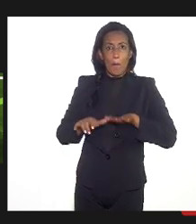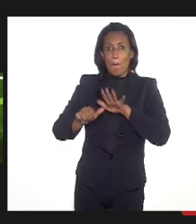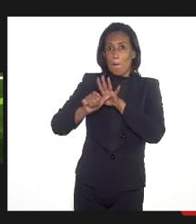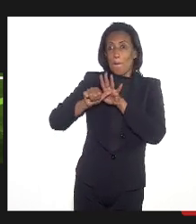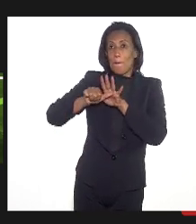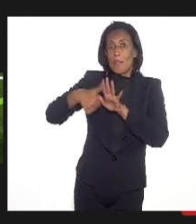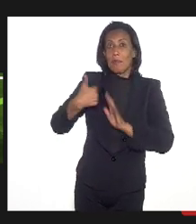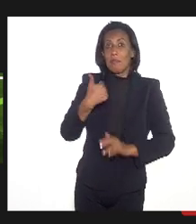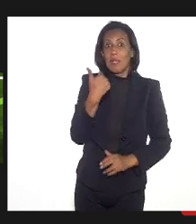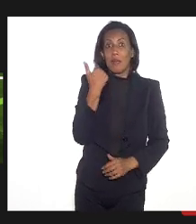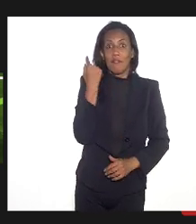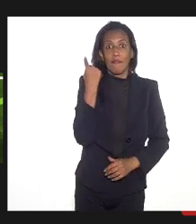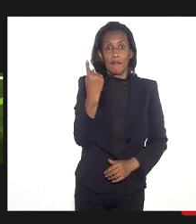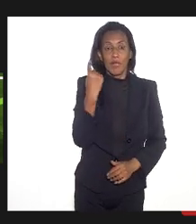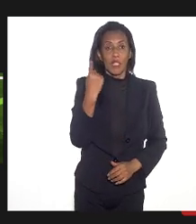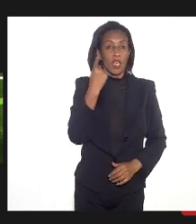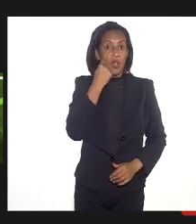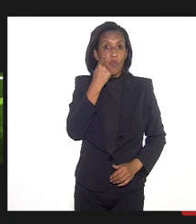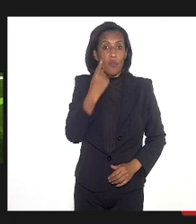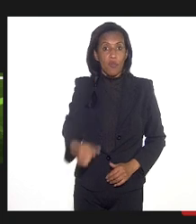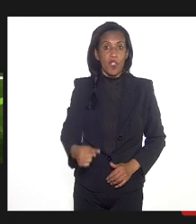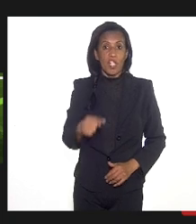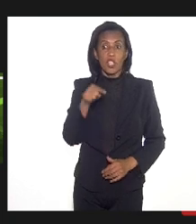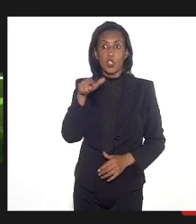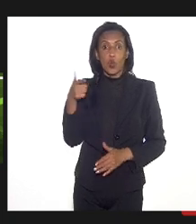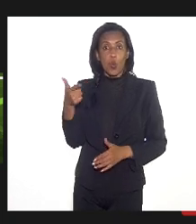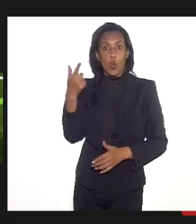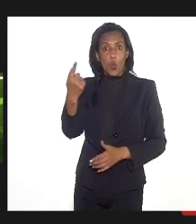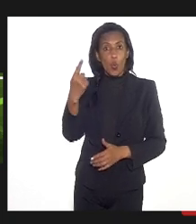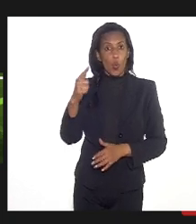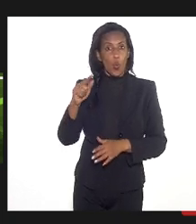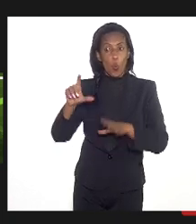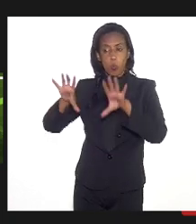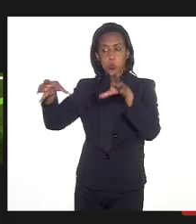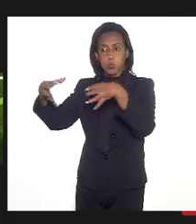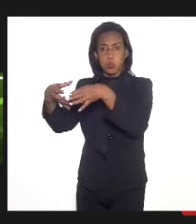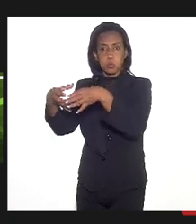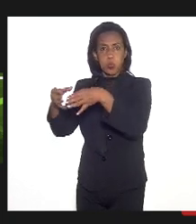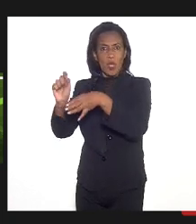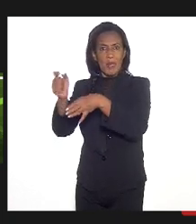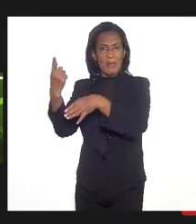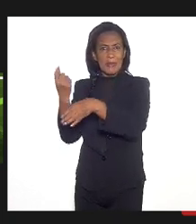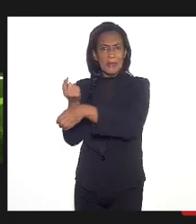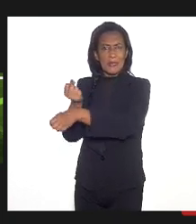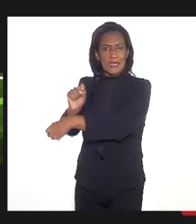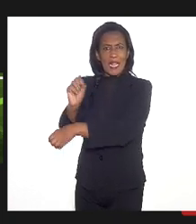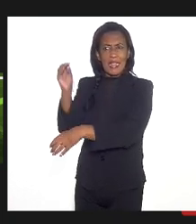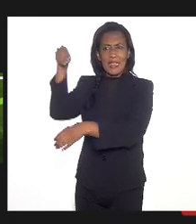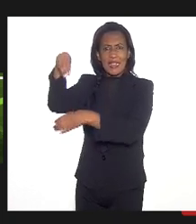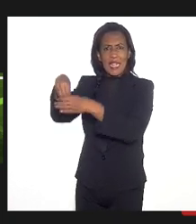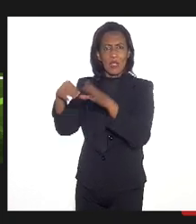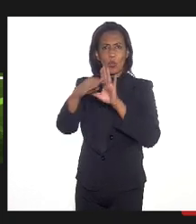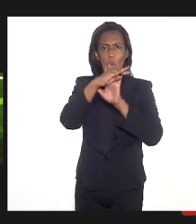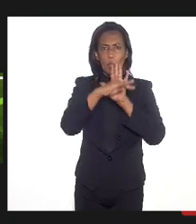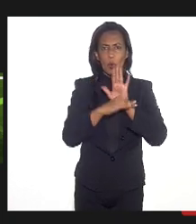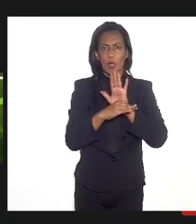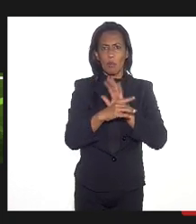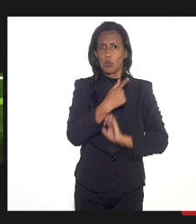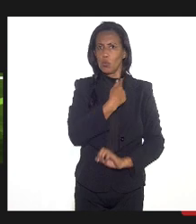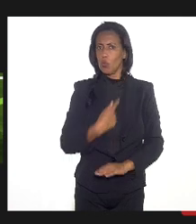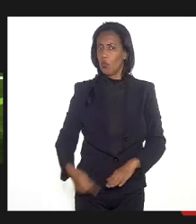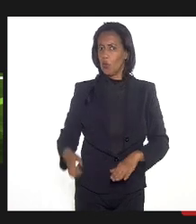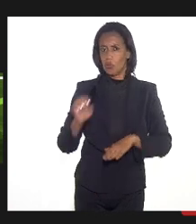vejo o Quilombo, os quilombos sendo incluídos dentro de um programa do governo do Estado. porque